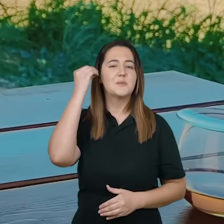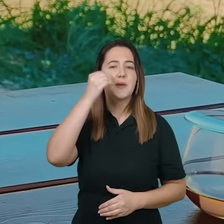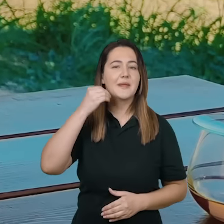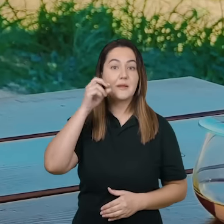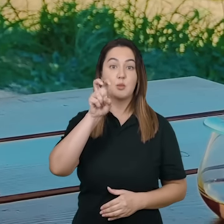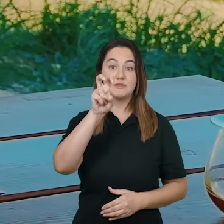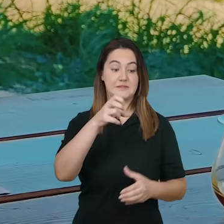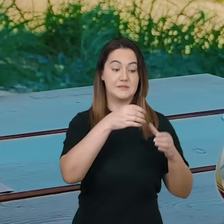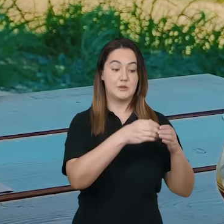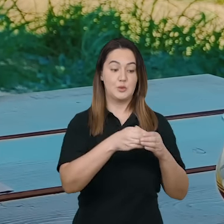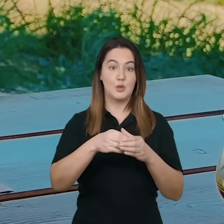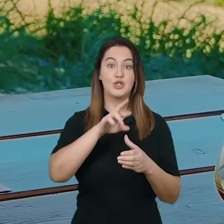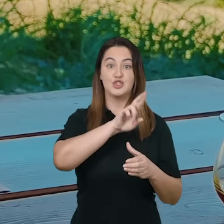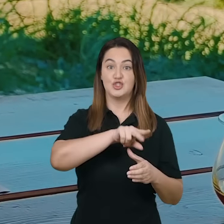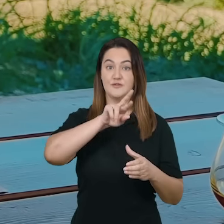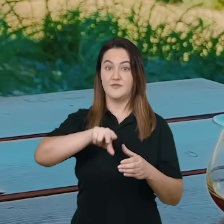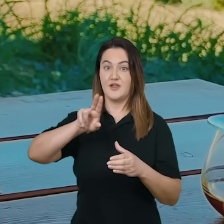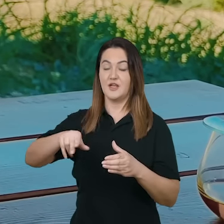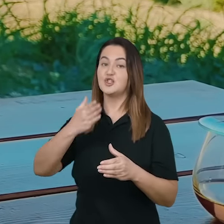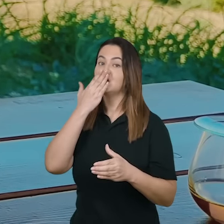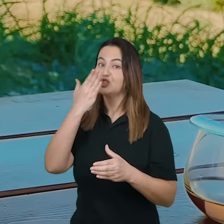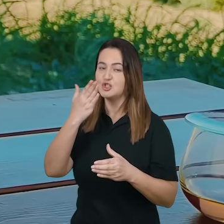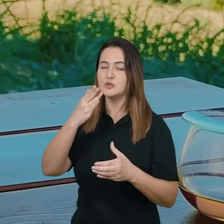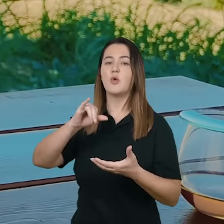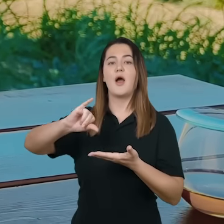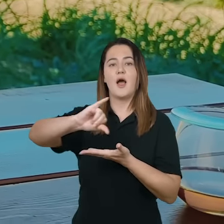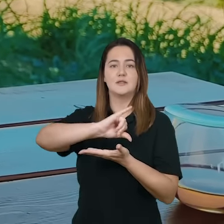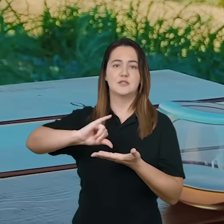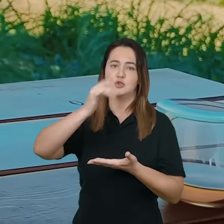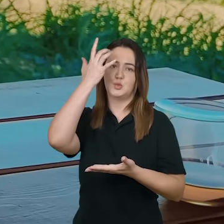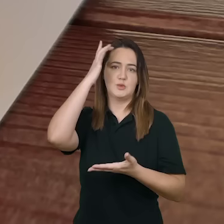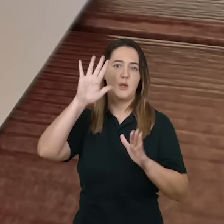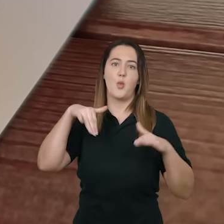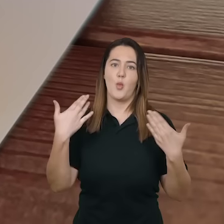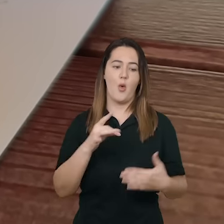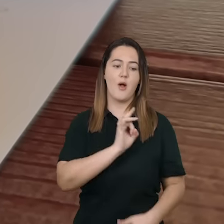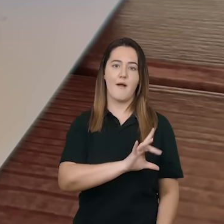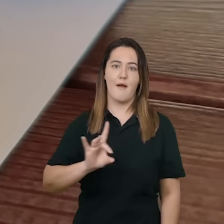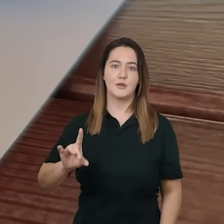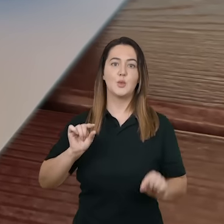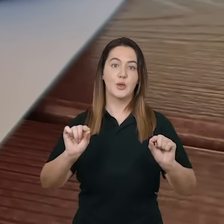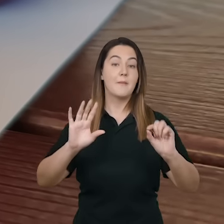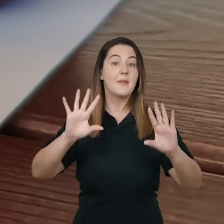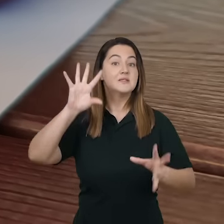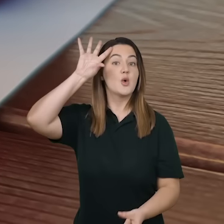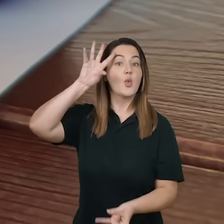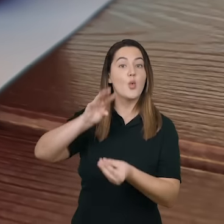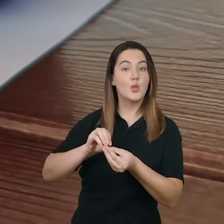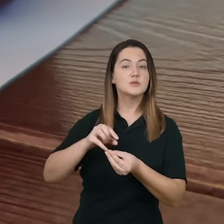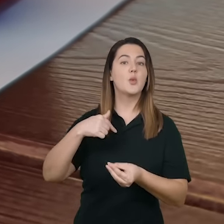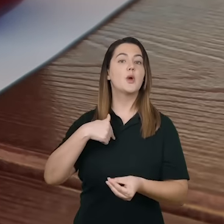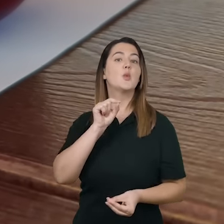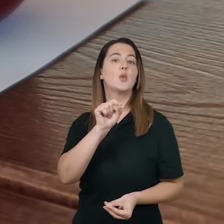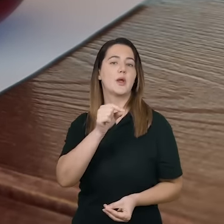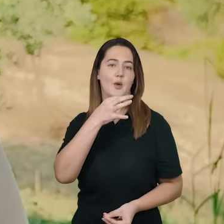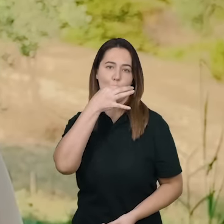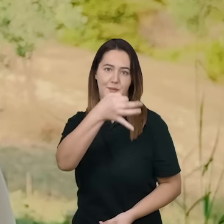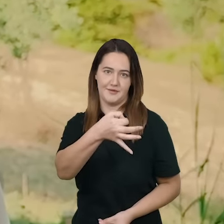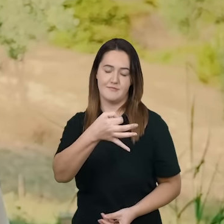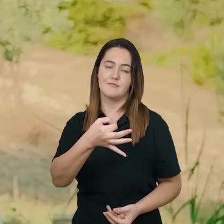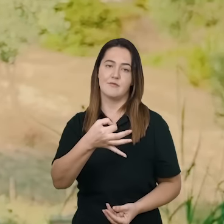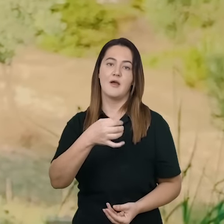Experimentamos aqui 5 diferentes tipos de azeite de oliva, sem saber o que era cada um. Mas a conclusão que eu tirei foi que